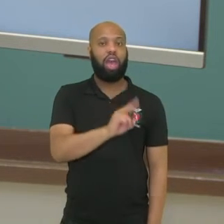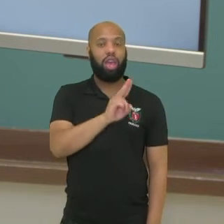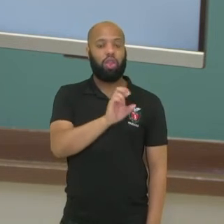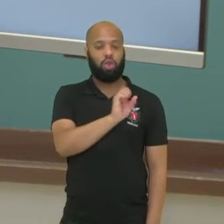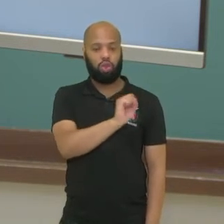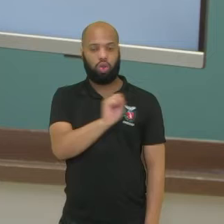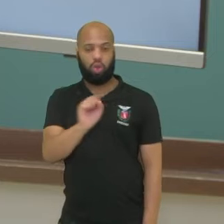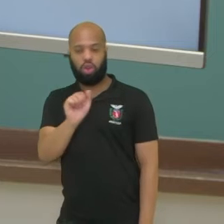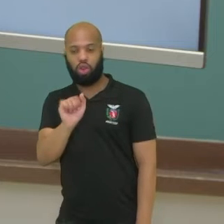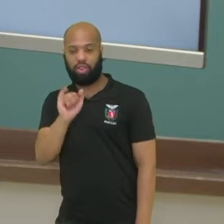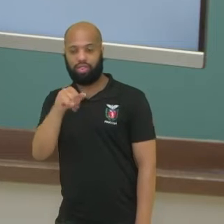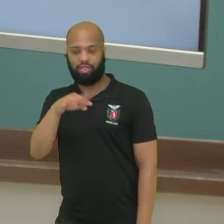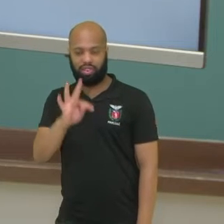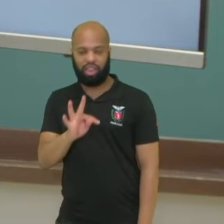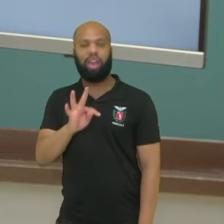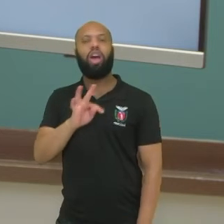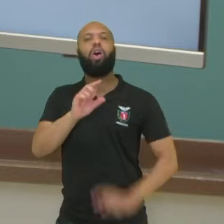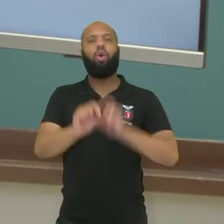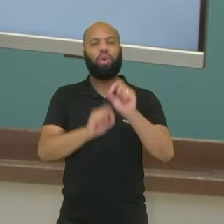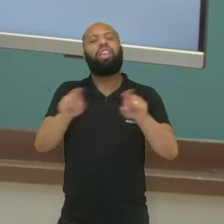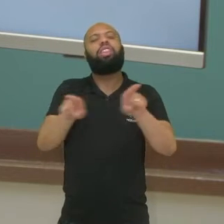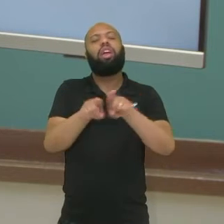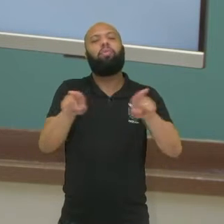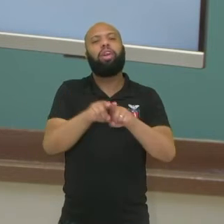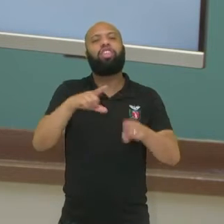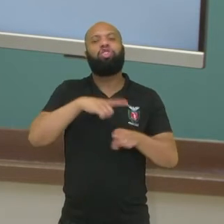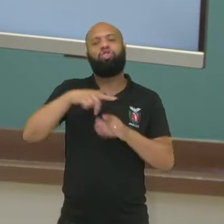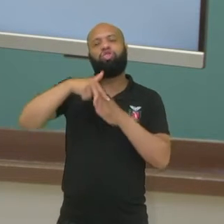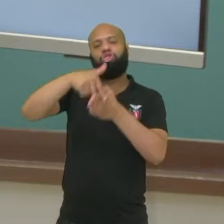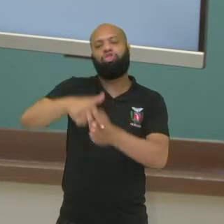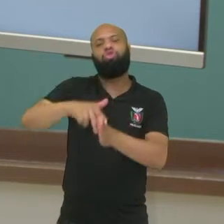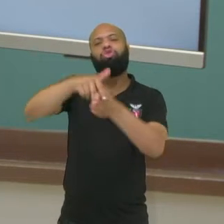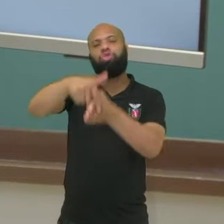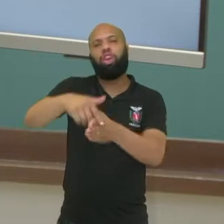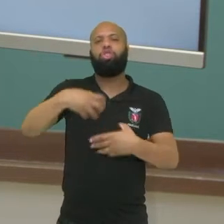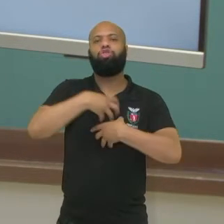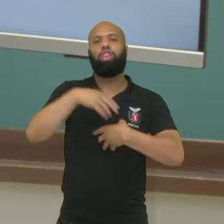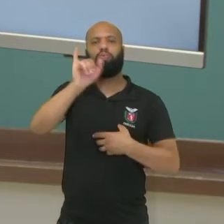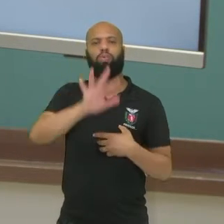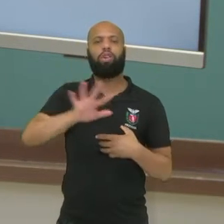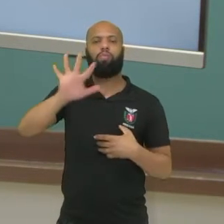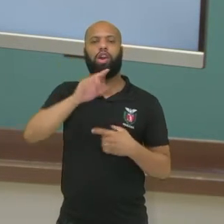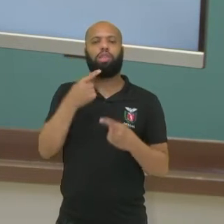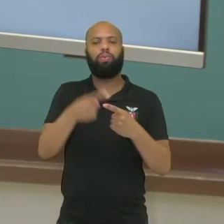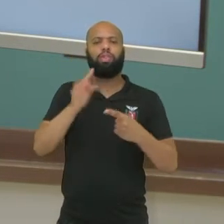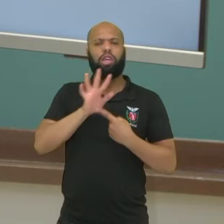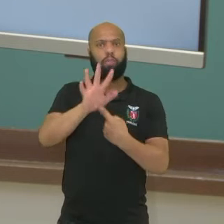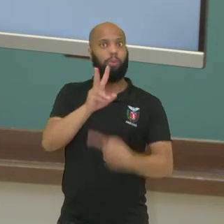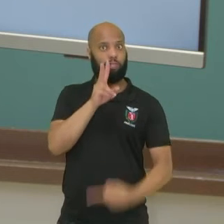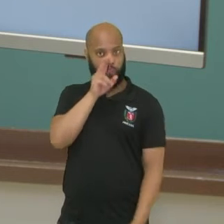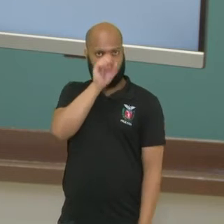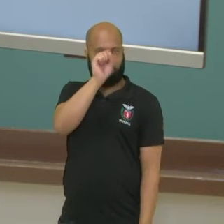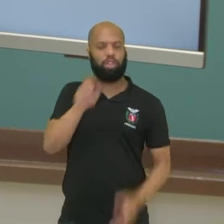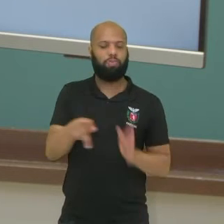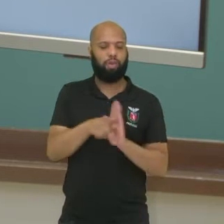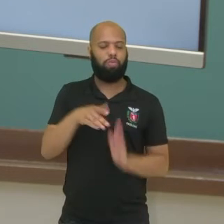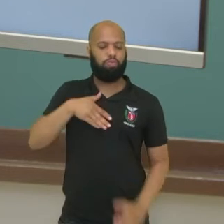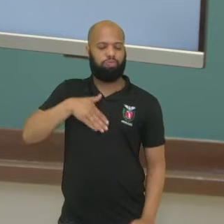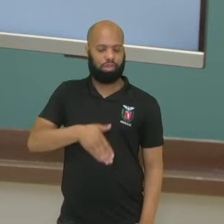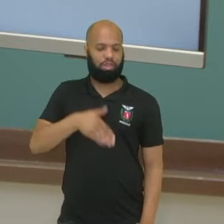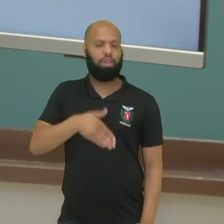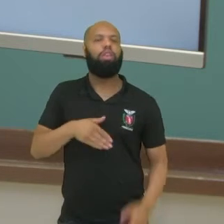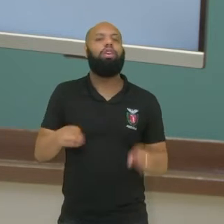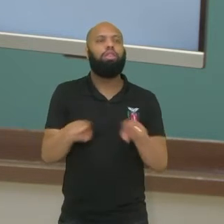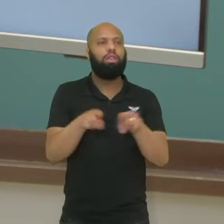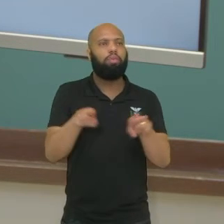com vestes militares, né? Para dar essa impressão de imponência que é Napoleão Bonaparte, né?